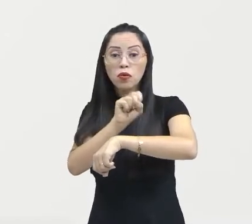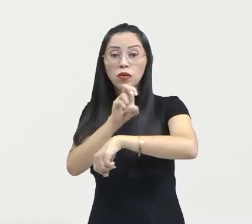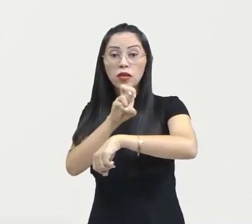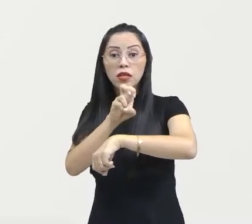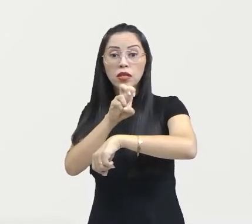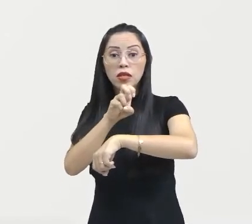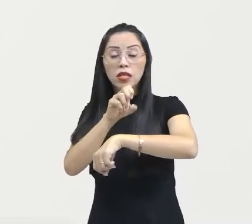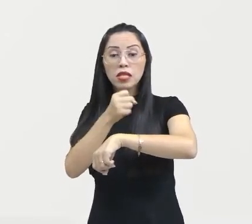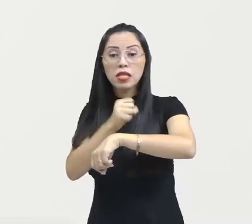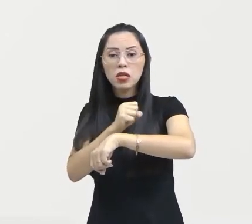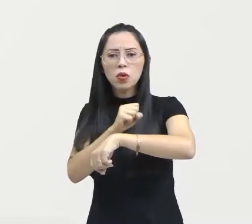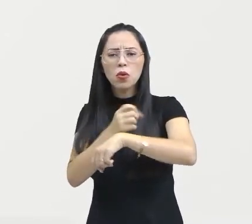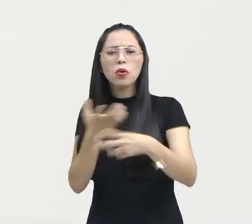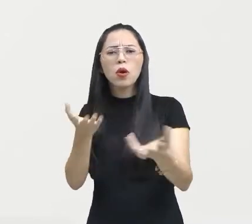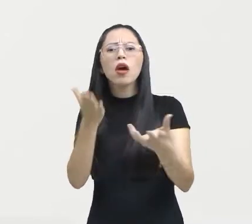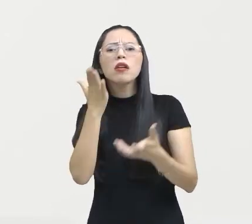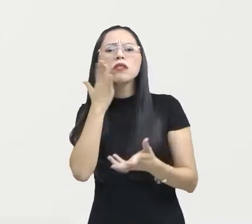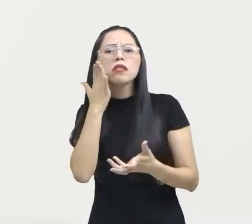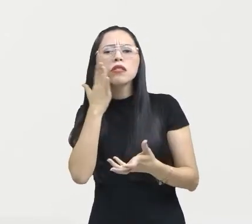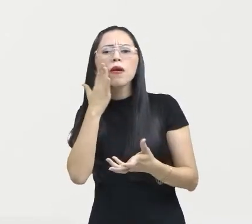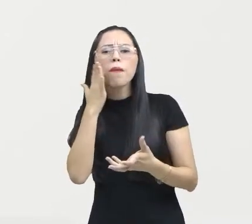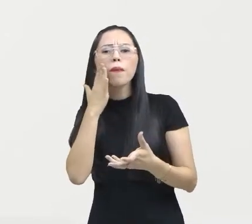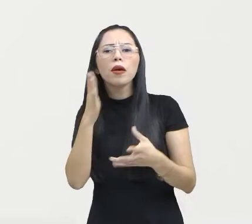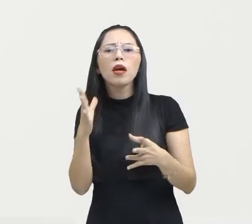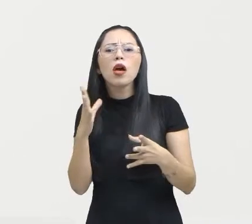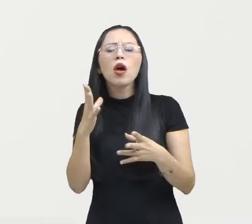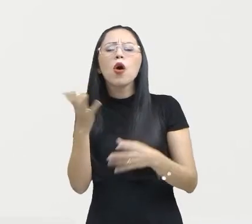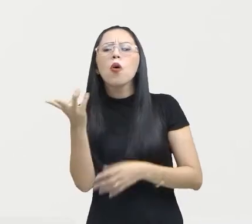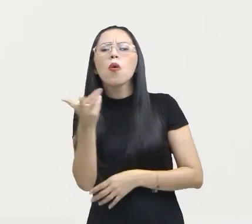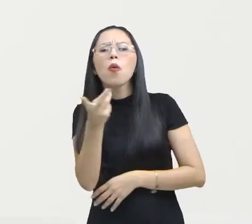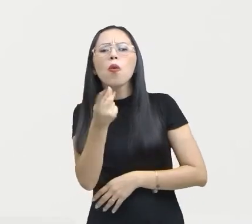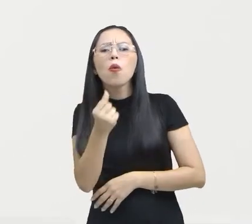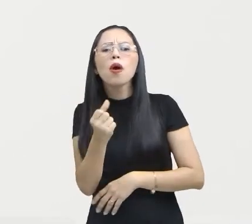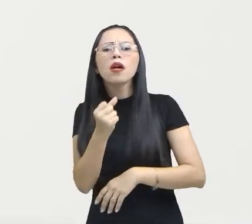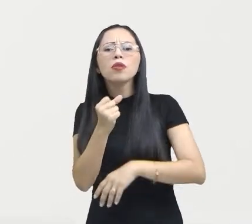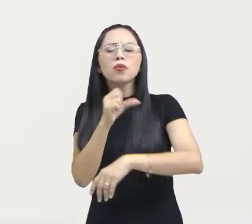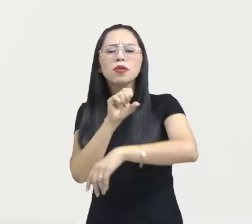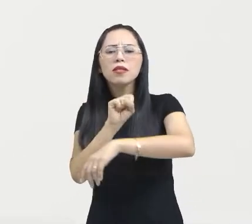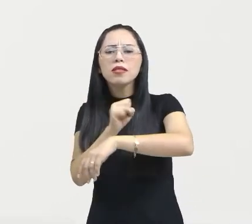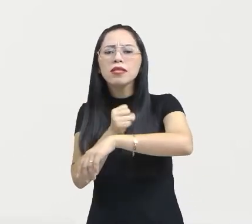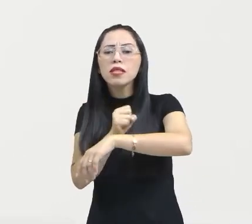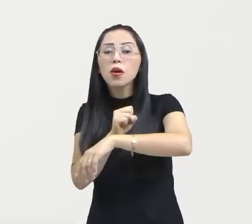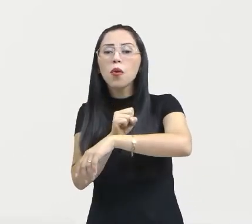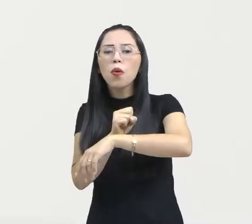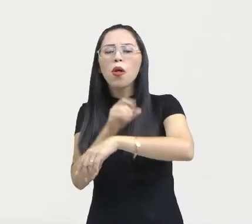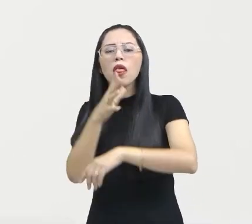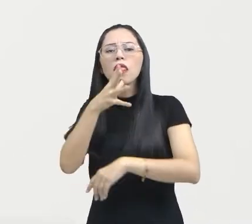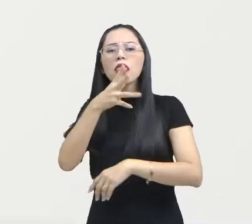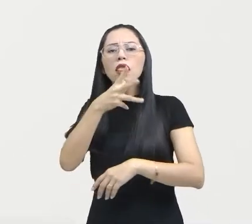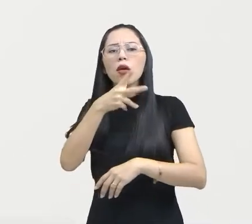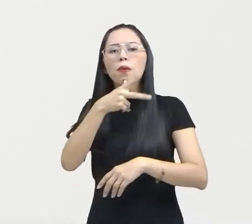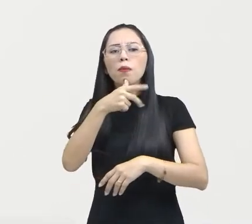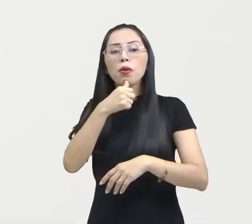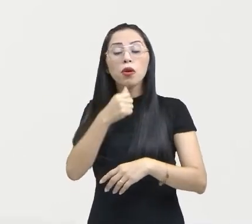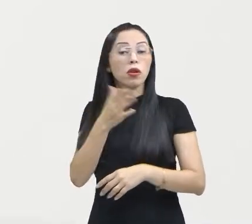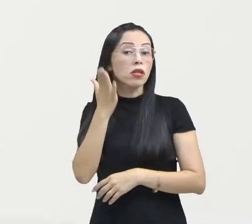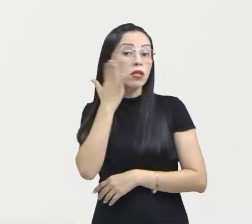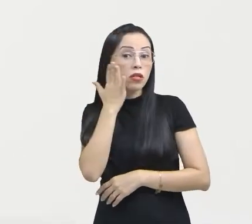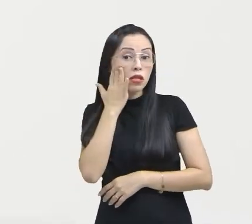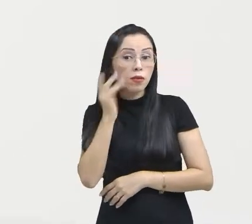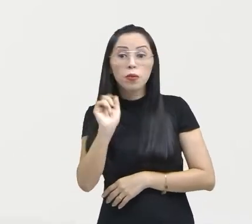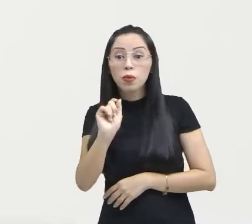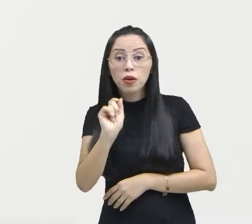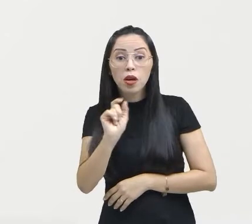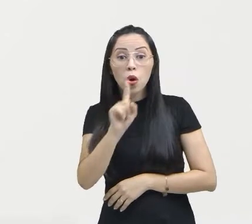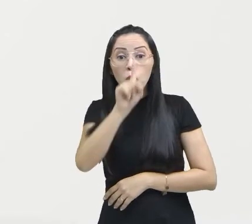esse trajeto? Bom, temos que aplicar o seguinte. Nós sabemos que 1 minuto